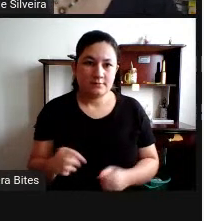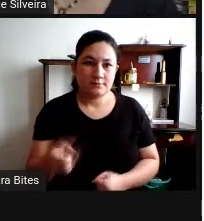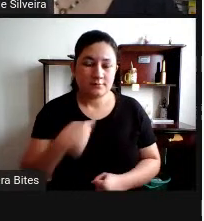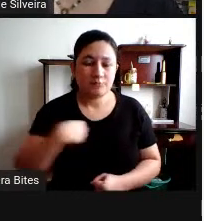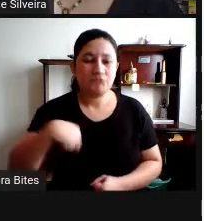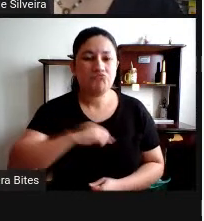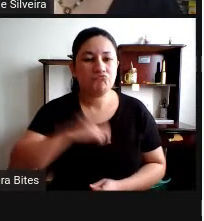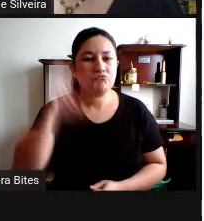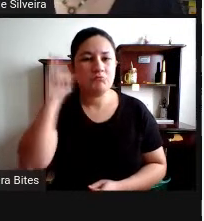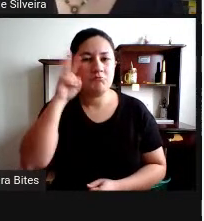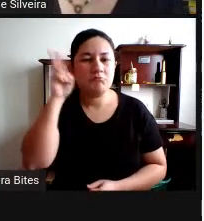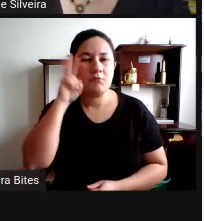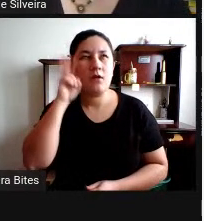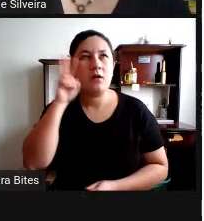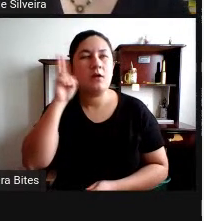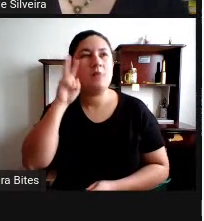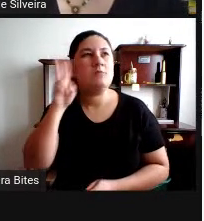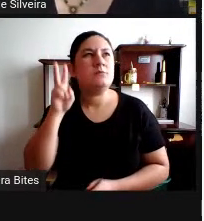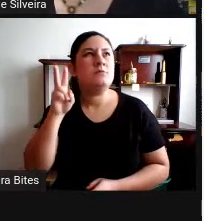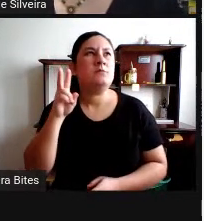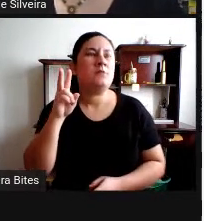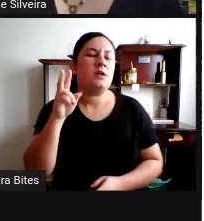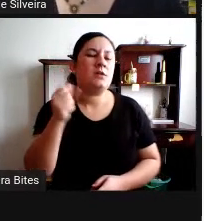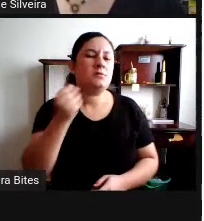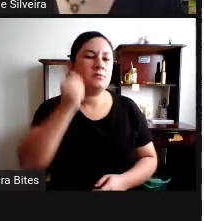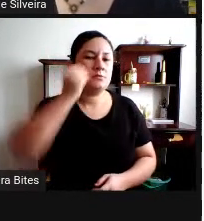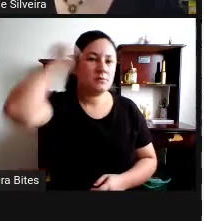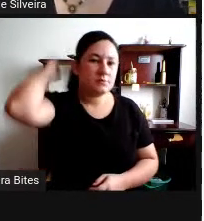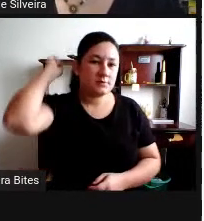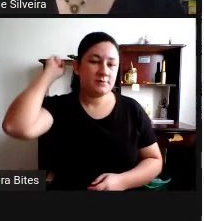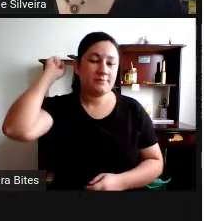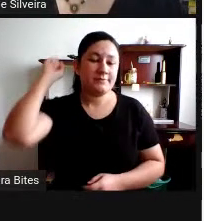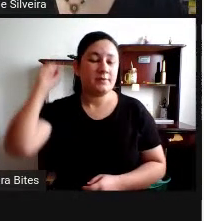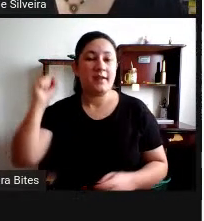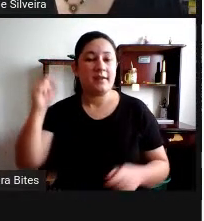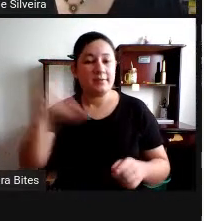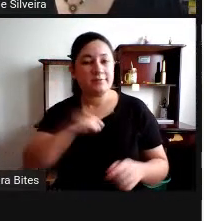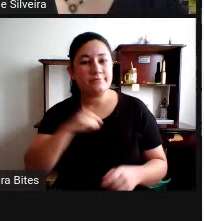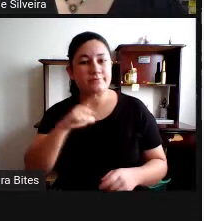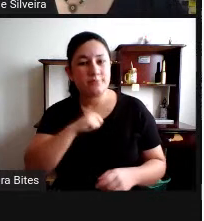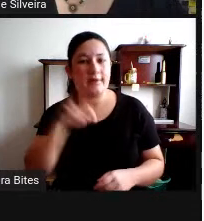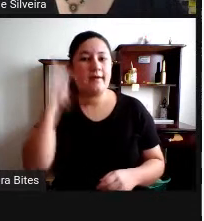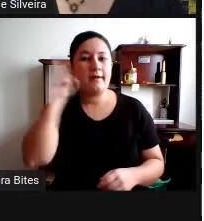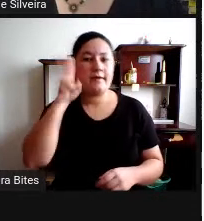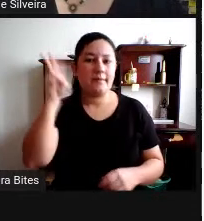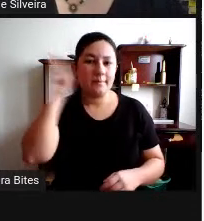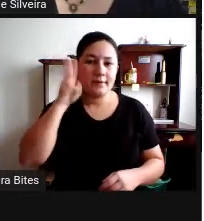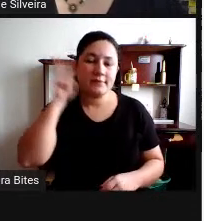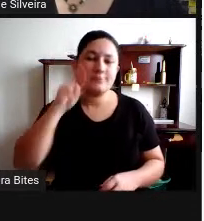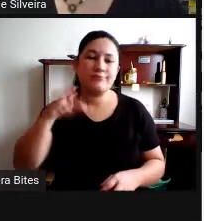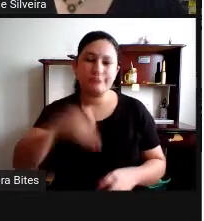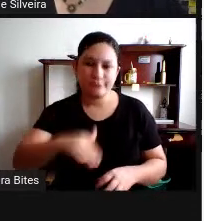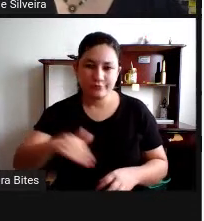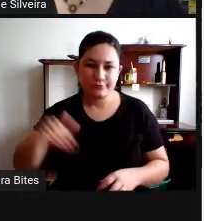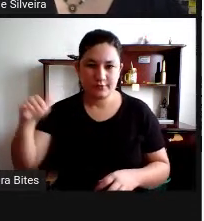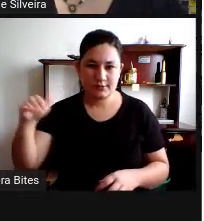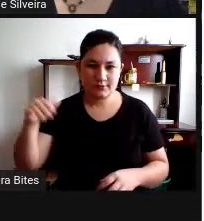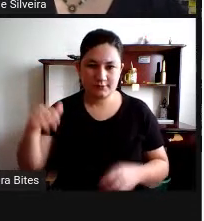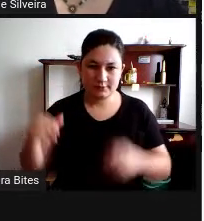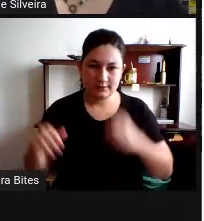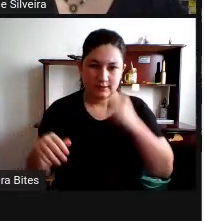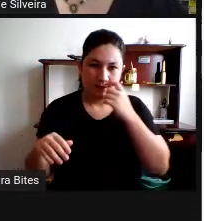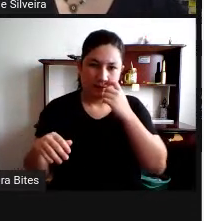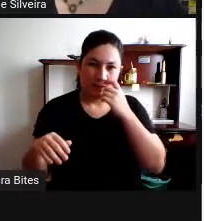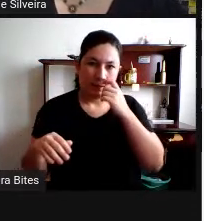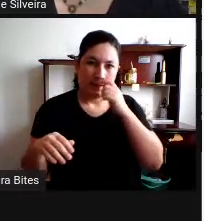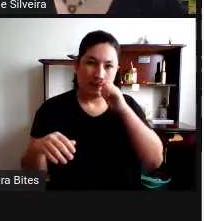ser. Se as memórias do Leonardo da Vinci foram fundamentais no artista que ele sempre